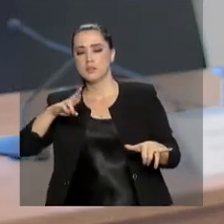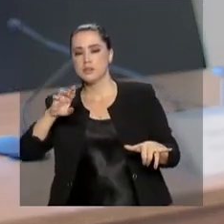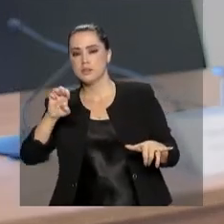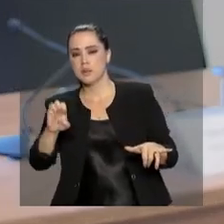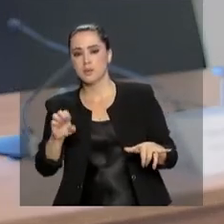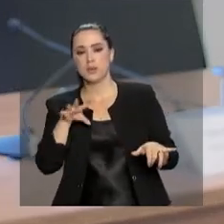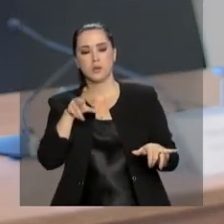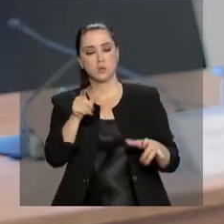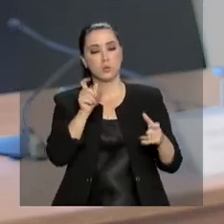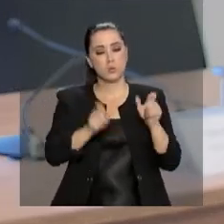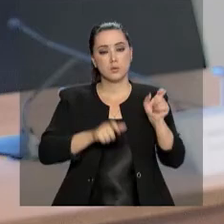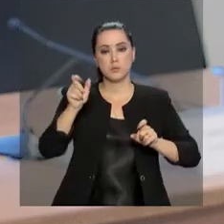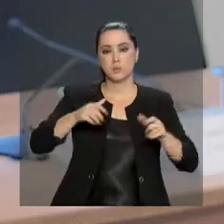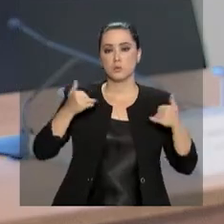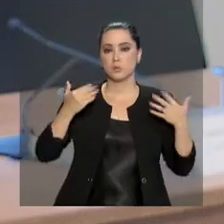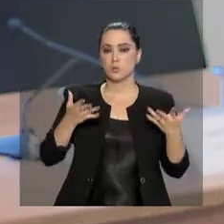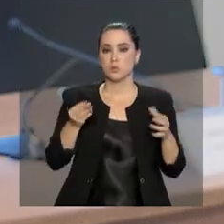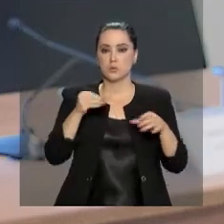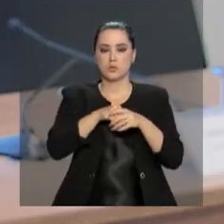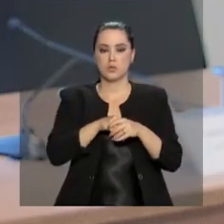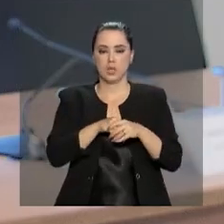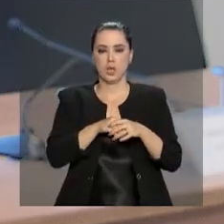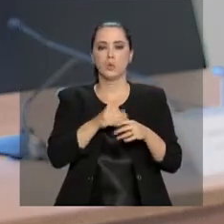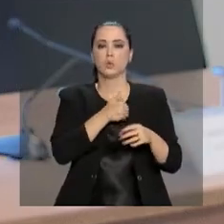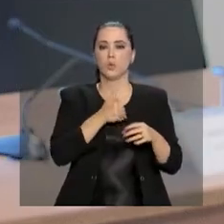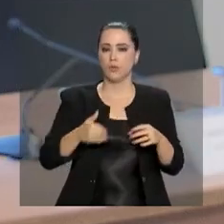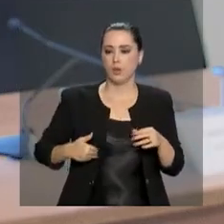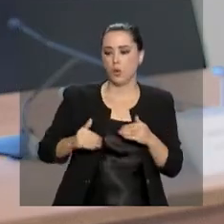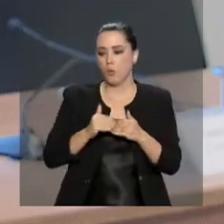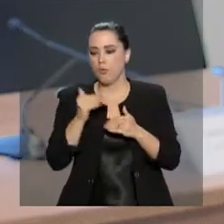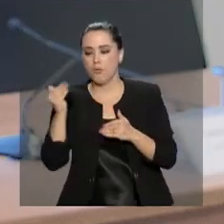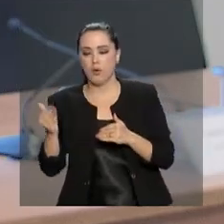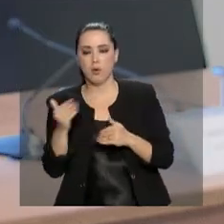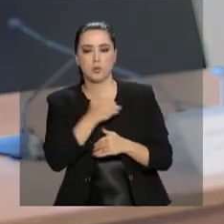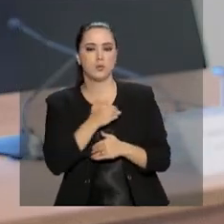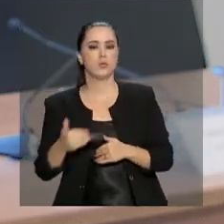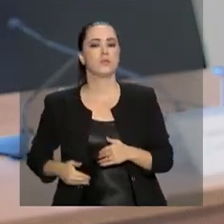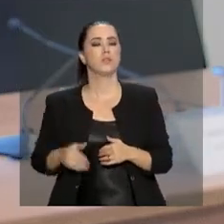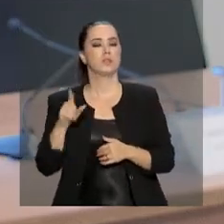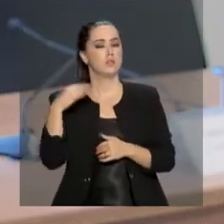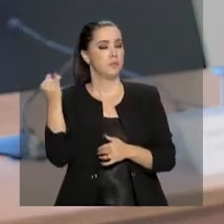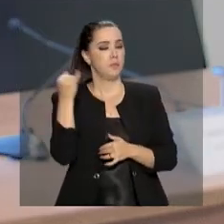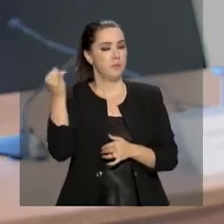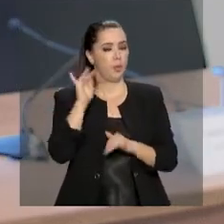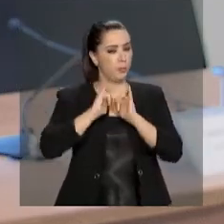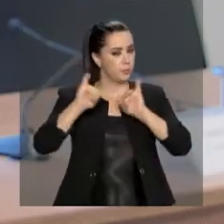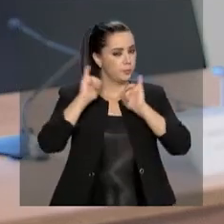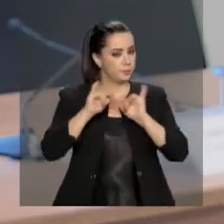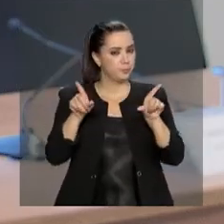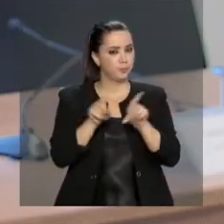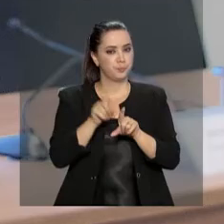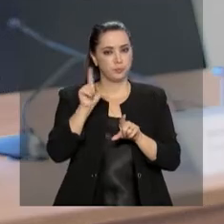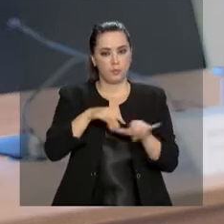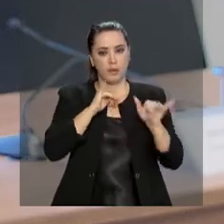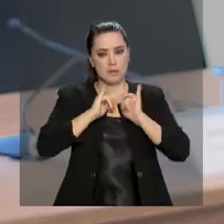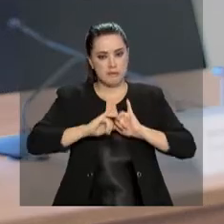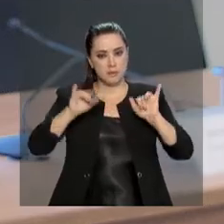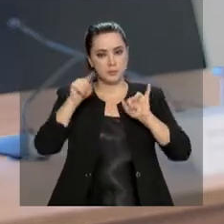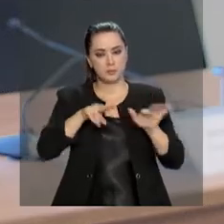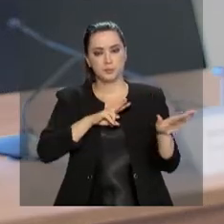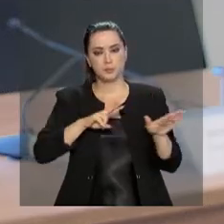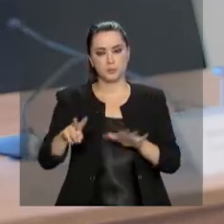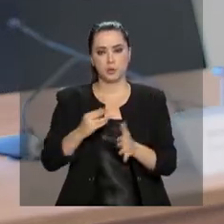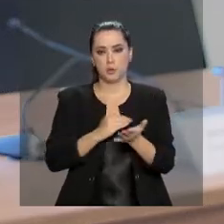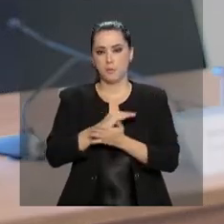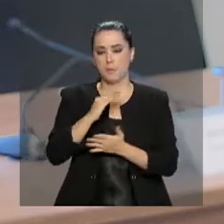os parceiros todos aqueles dentro e fora do governo são importantes nessa campanha e essa campanha essa semana ela